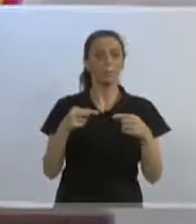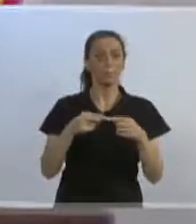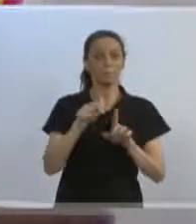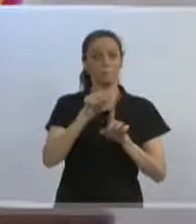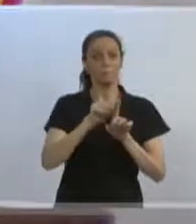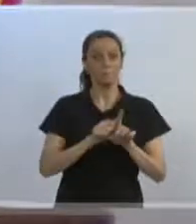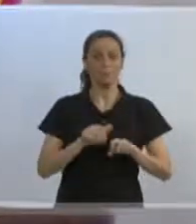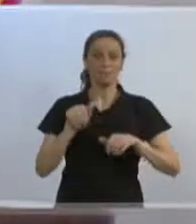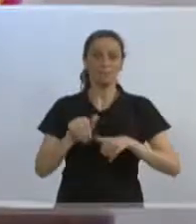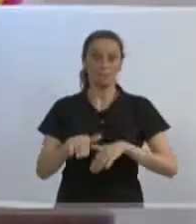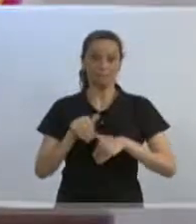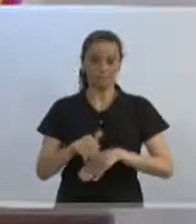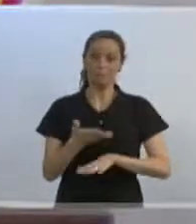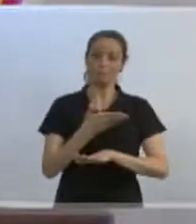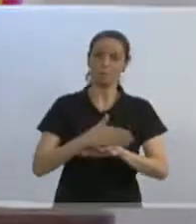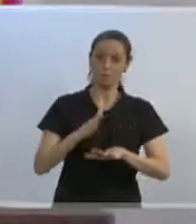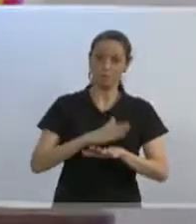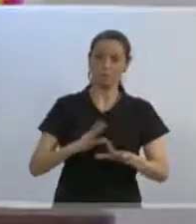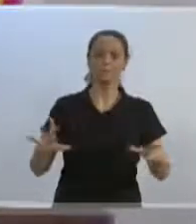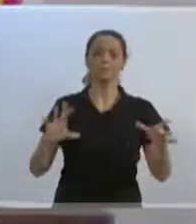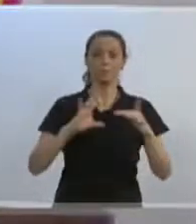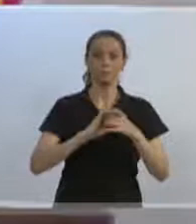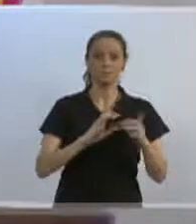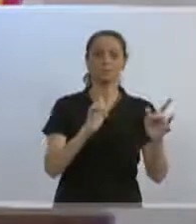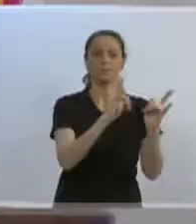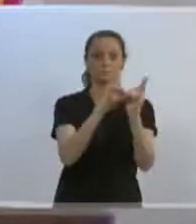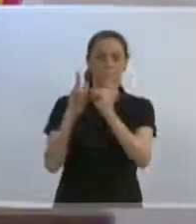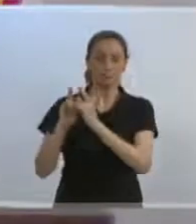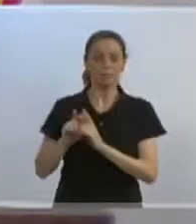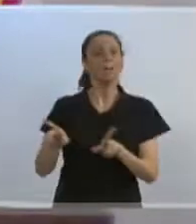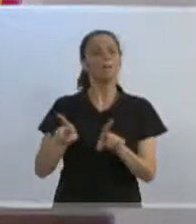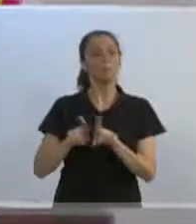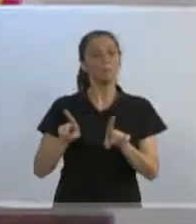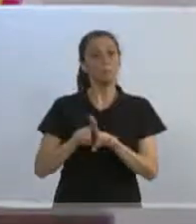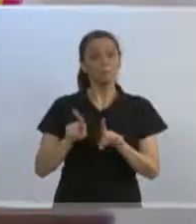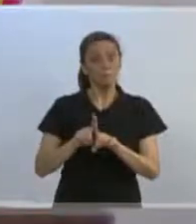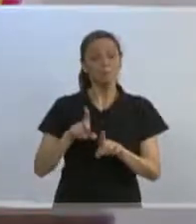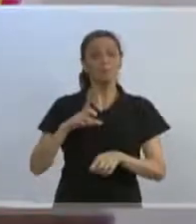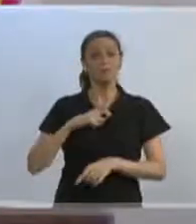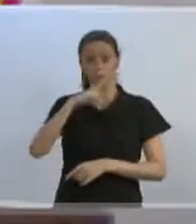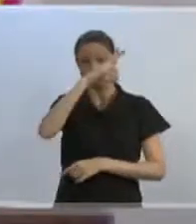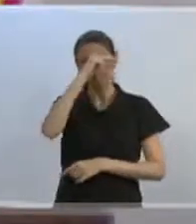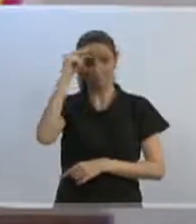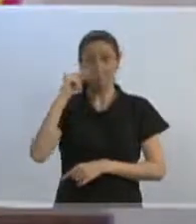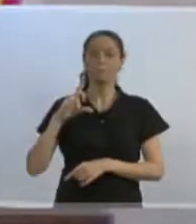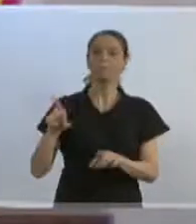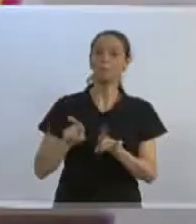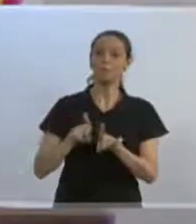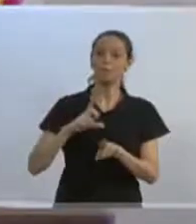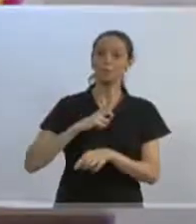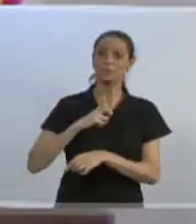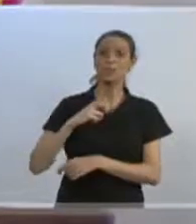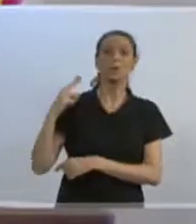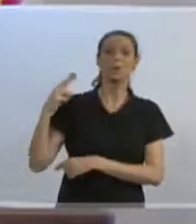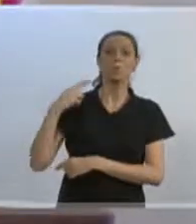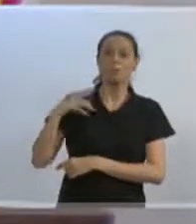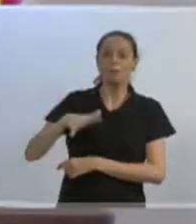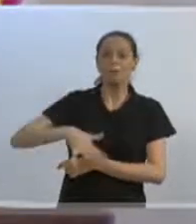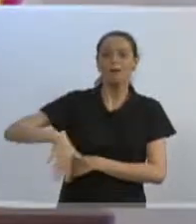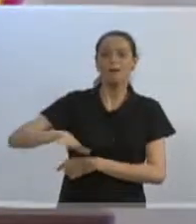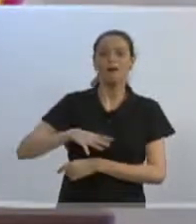aqui em parceria com entidades, em parceria com o Poder Executivo, a gente tinha a presença de um co-vereador nosso na parte da